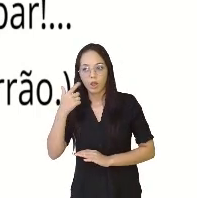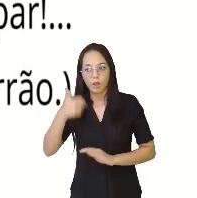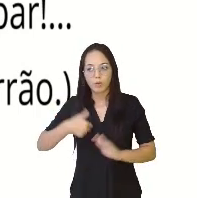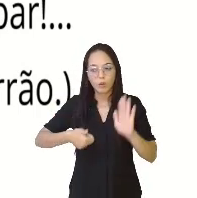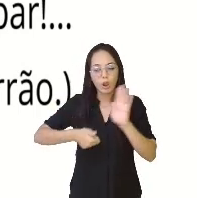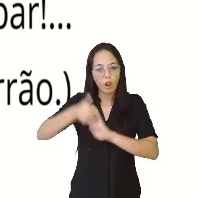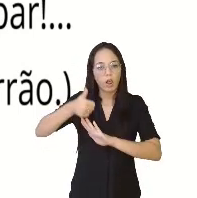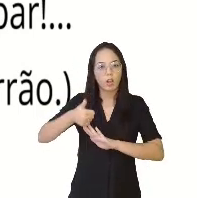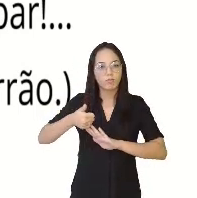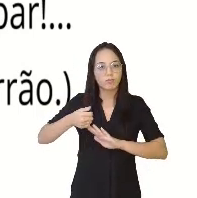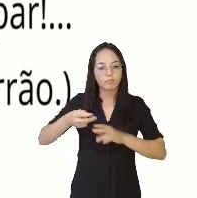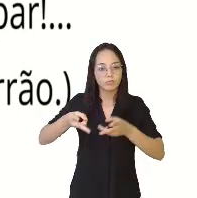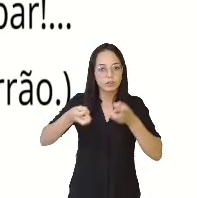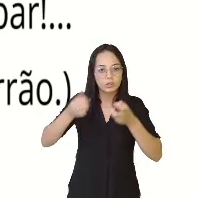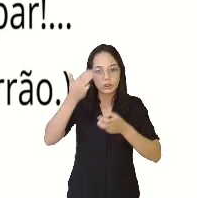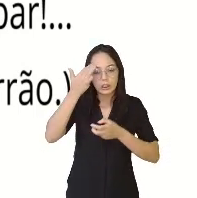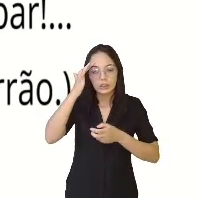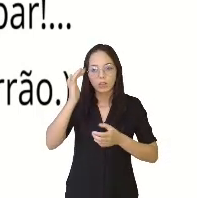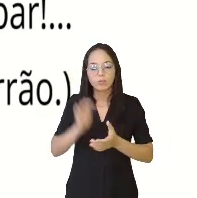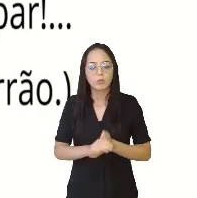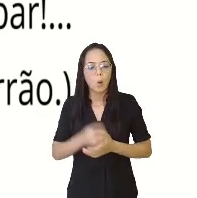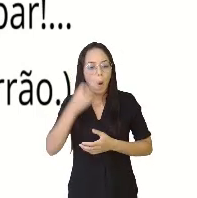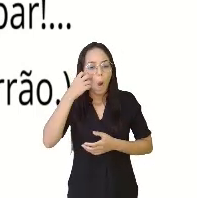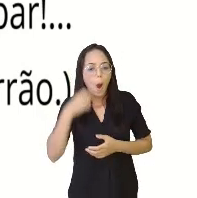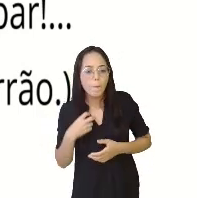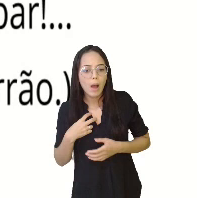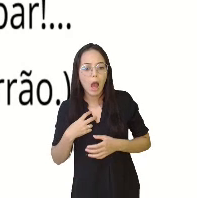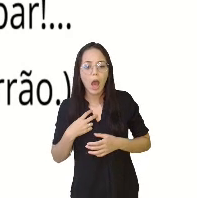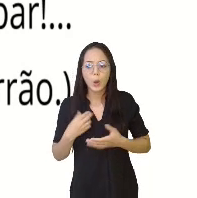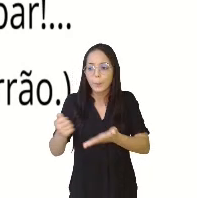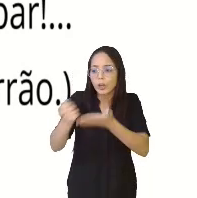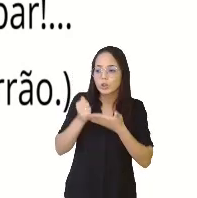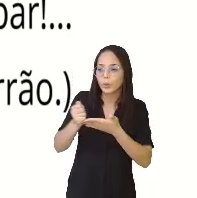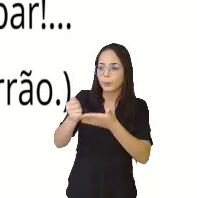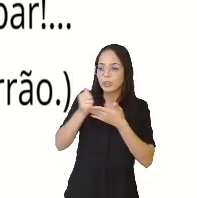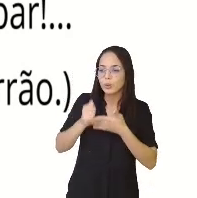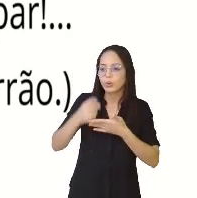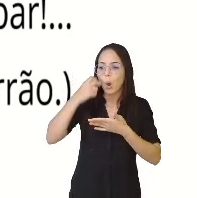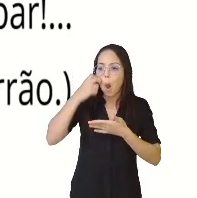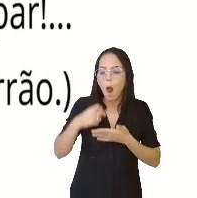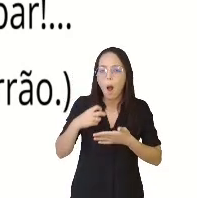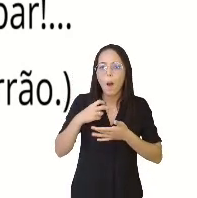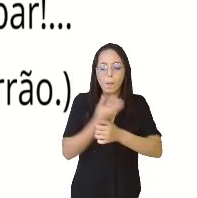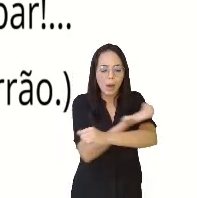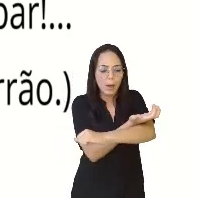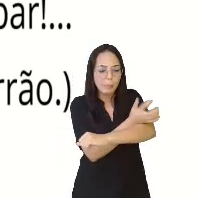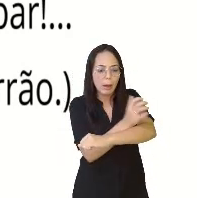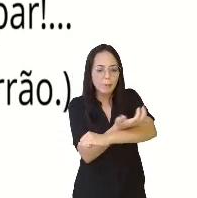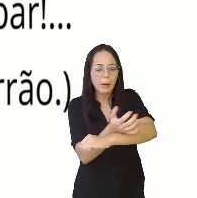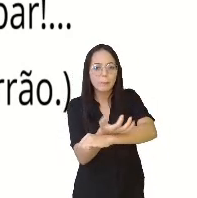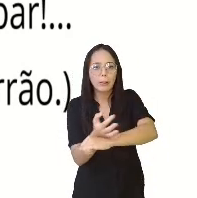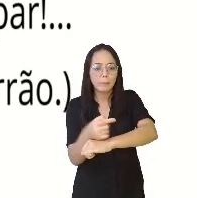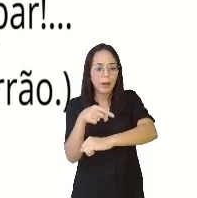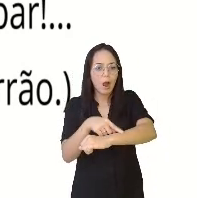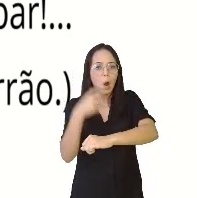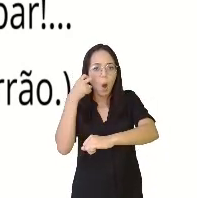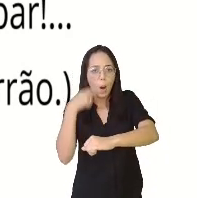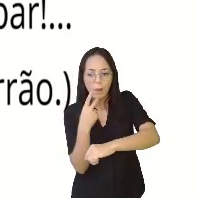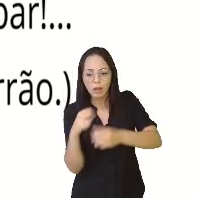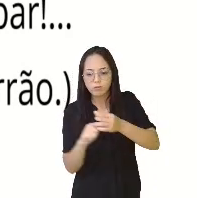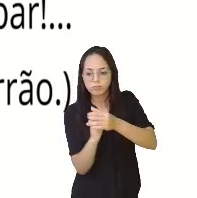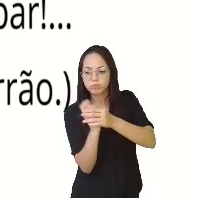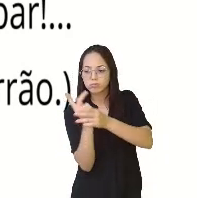vocês vocês possam entender. Roubaram, socorro, socorro, roubaram o pé de cebolinha do coronel Felício,